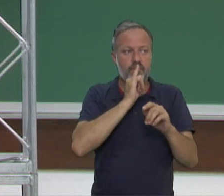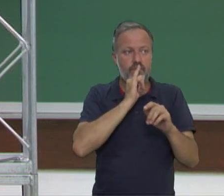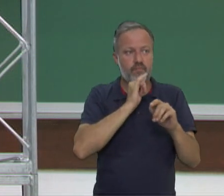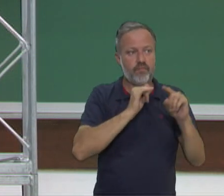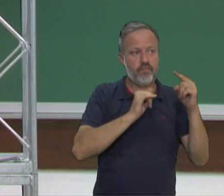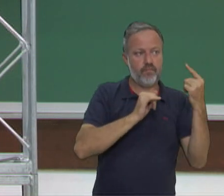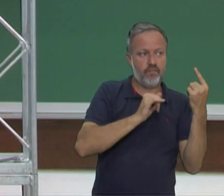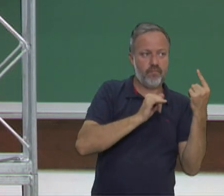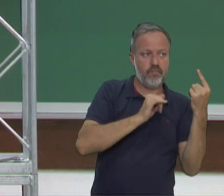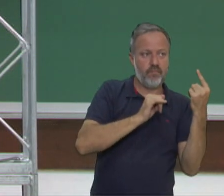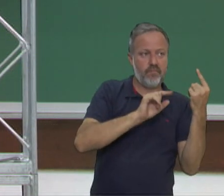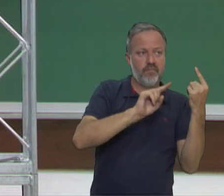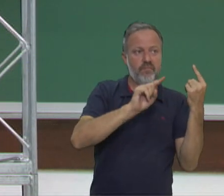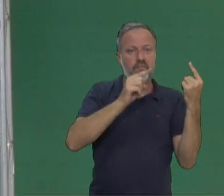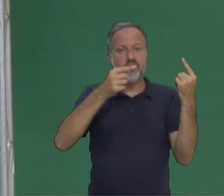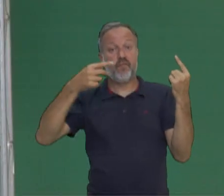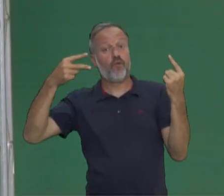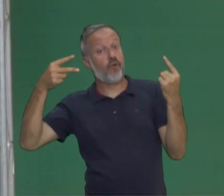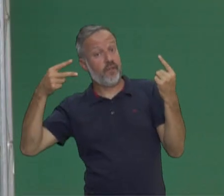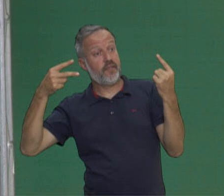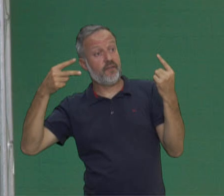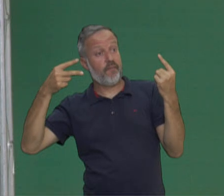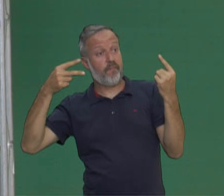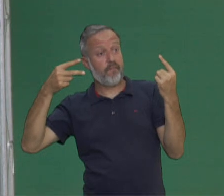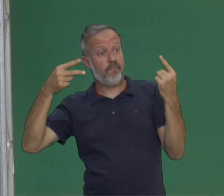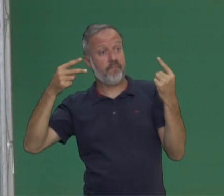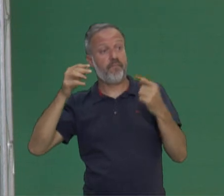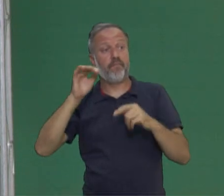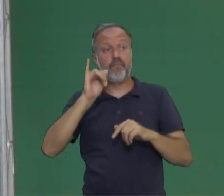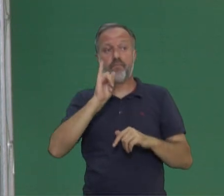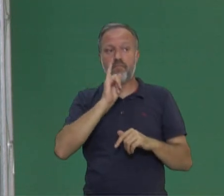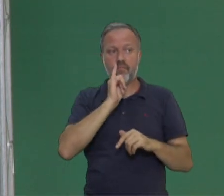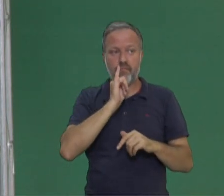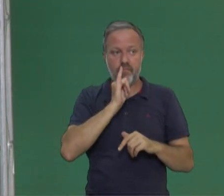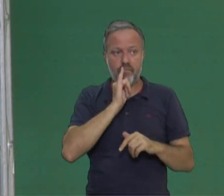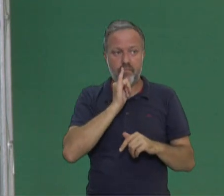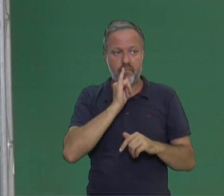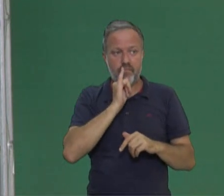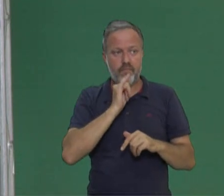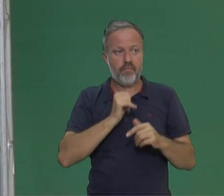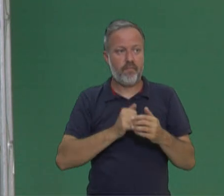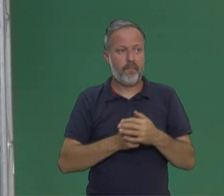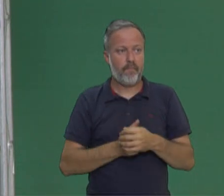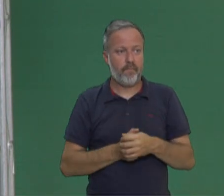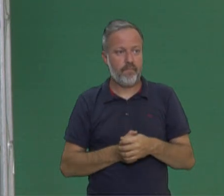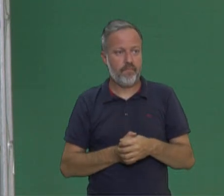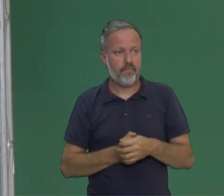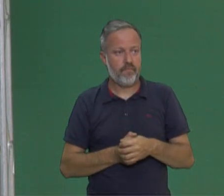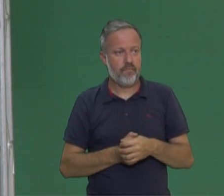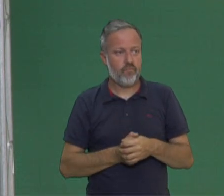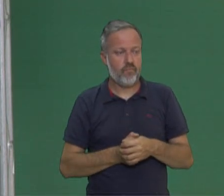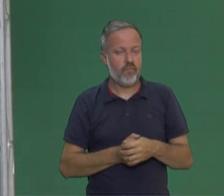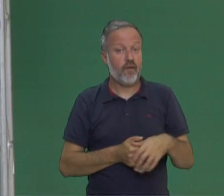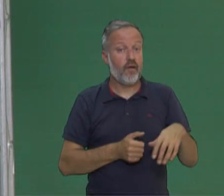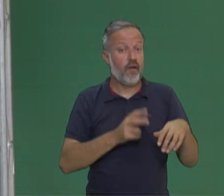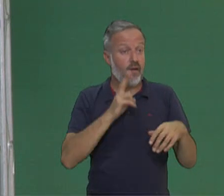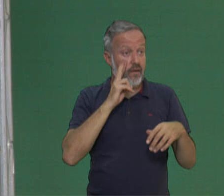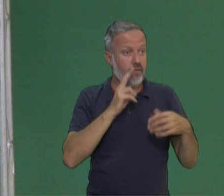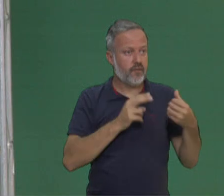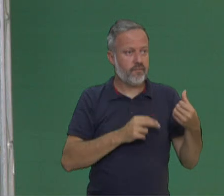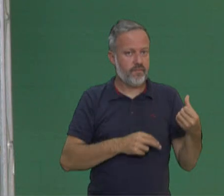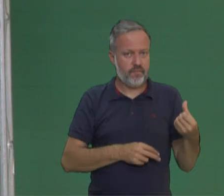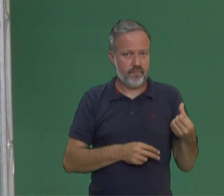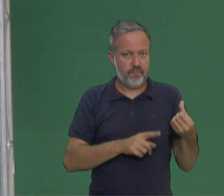completa, é gás nobre. Assim como o elemento que tiver 6 camadas e a 6ª camada estiver